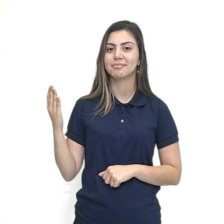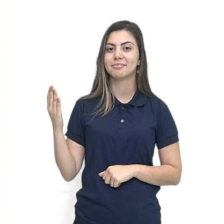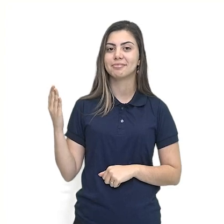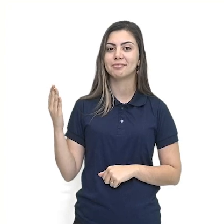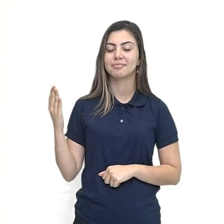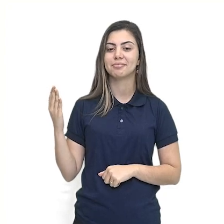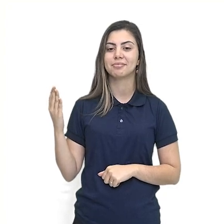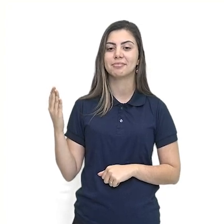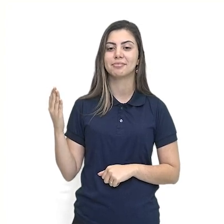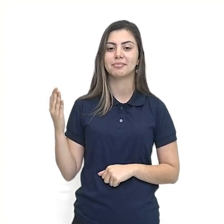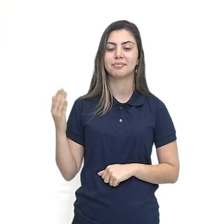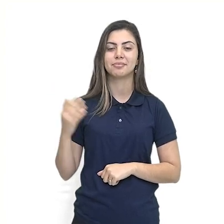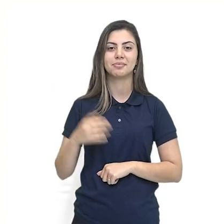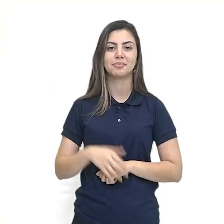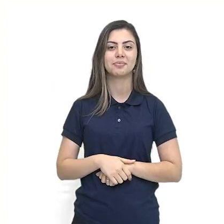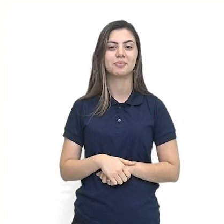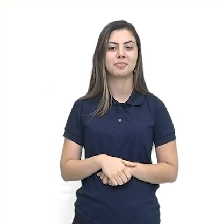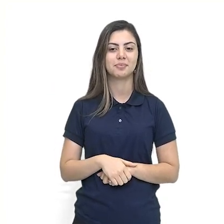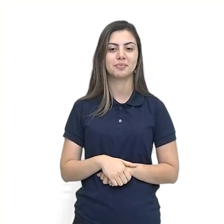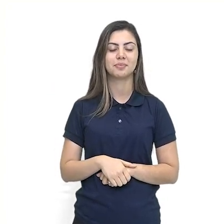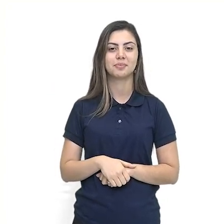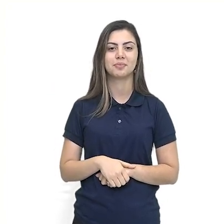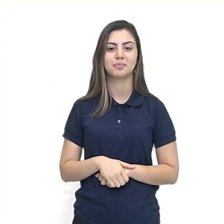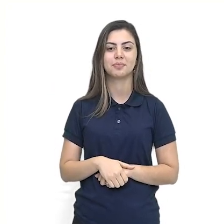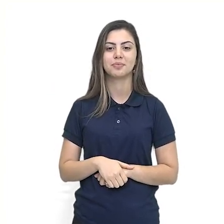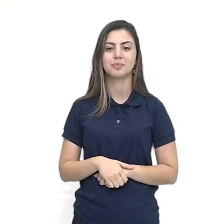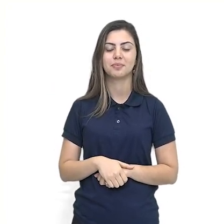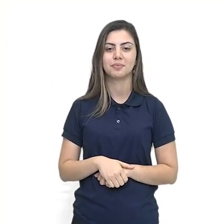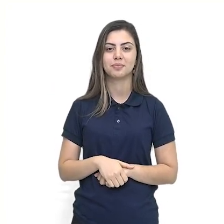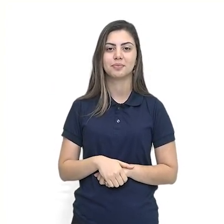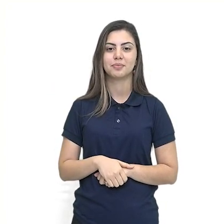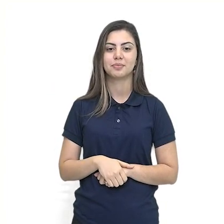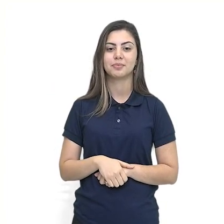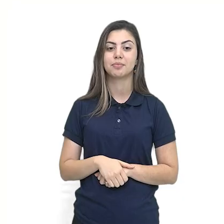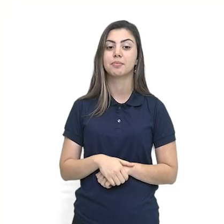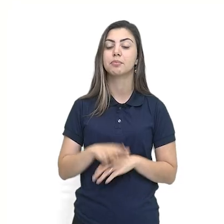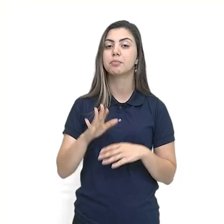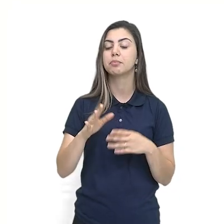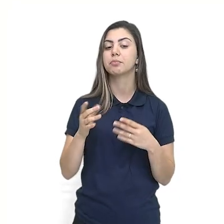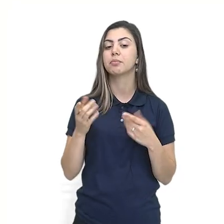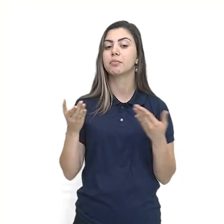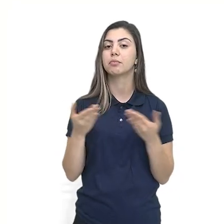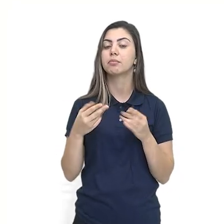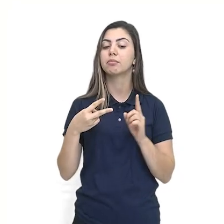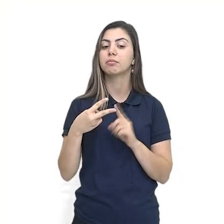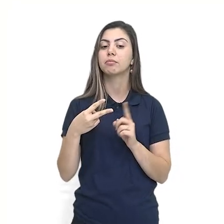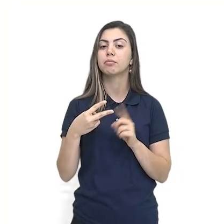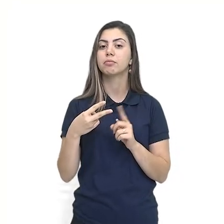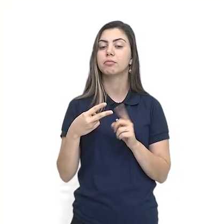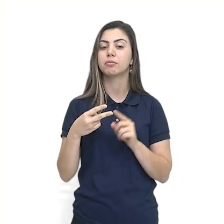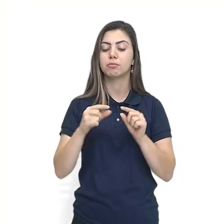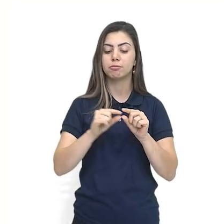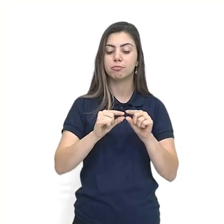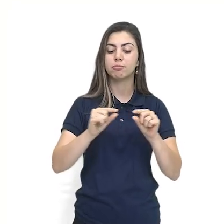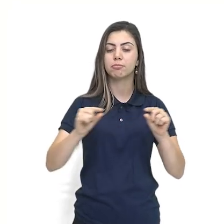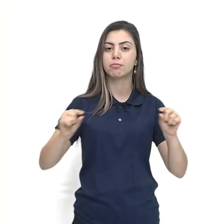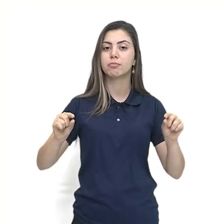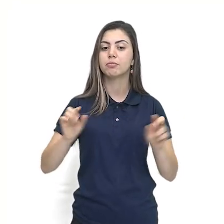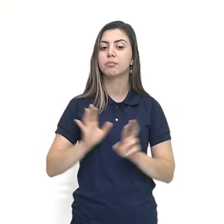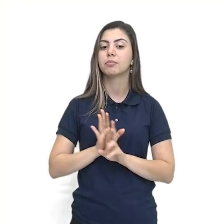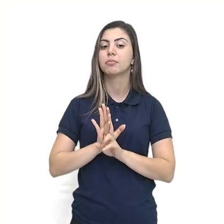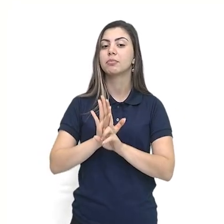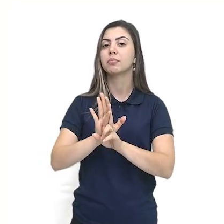maiúsculas. Canetinha aqui está falhando, maiúsculas. A reta, elas são representadas